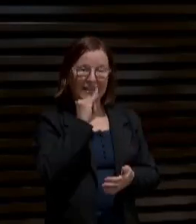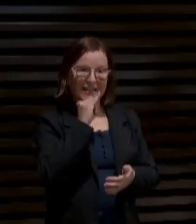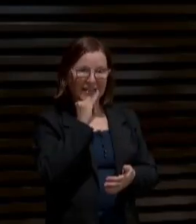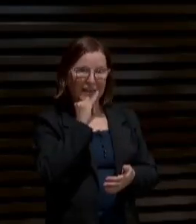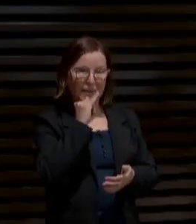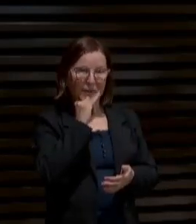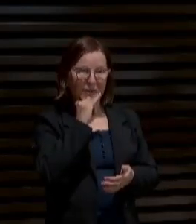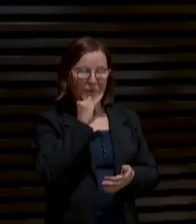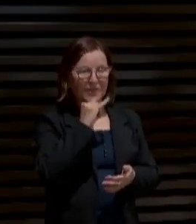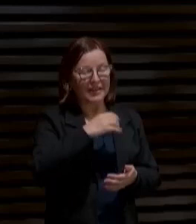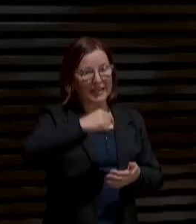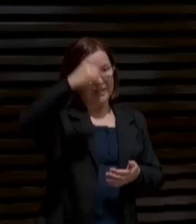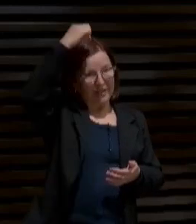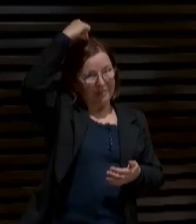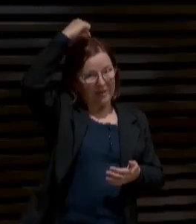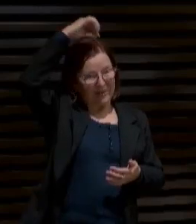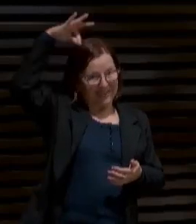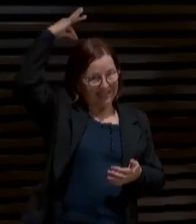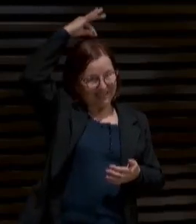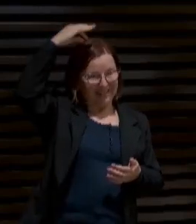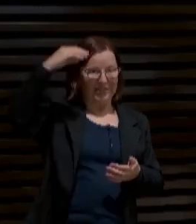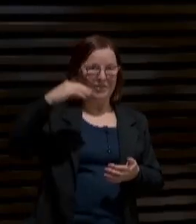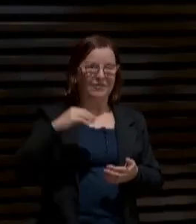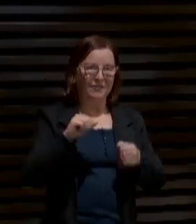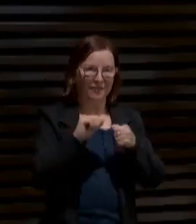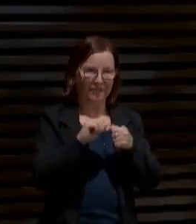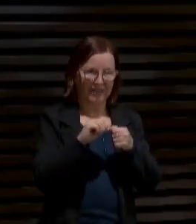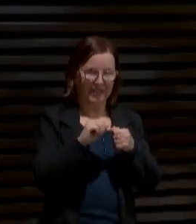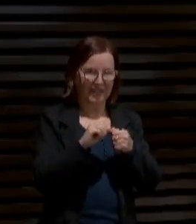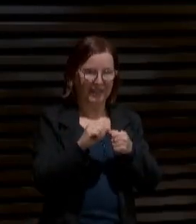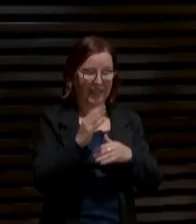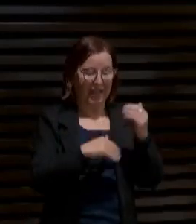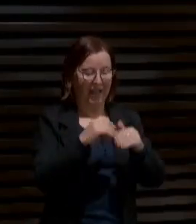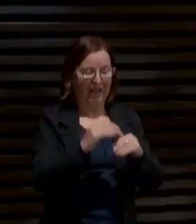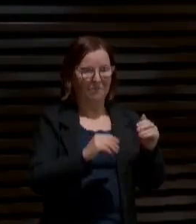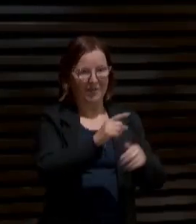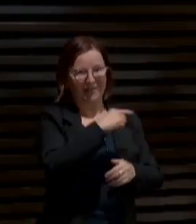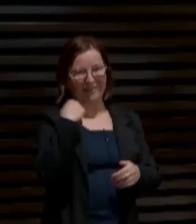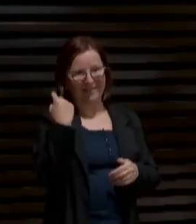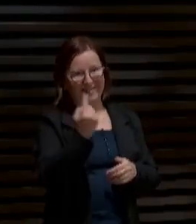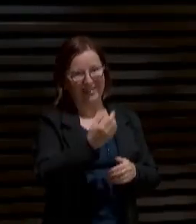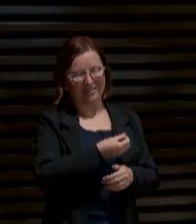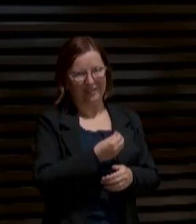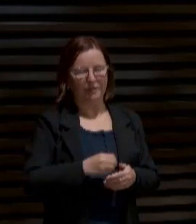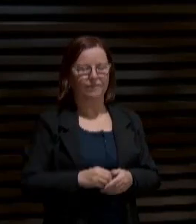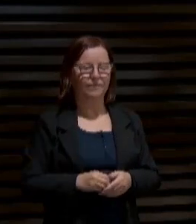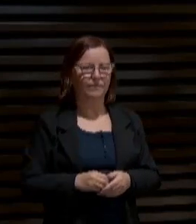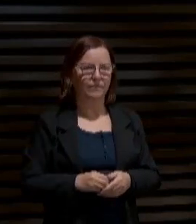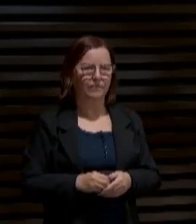AGE em nós e por meio de nós Oi e aí meu irmão você tem pregado a palavra para você